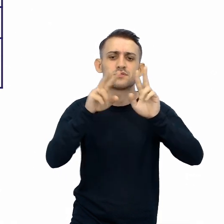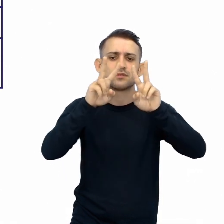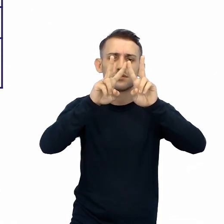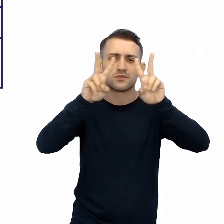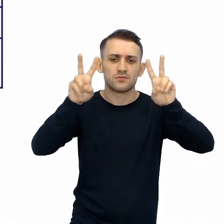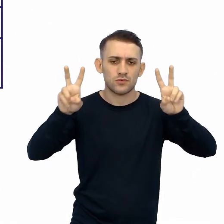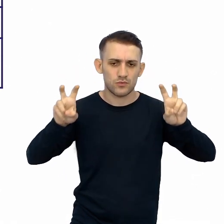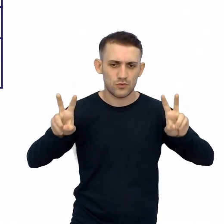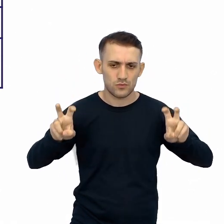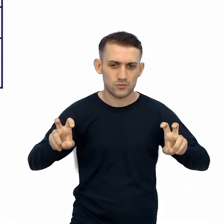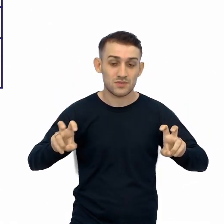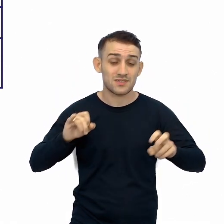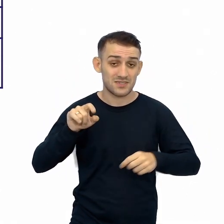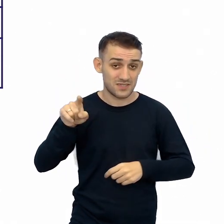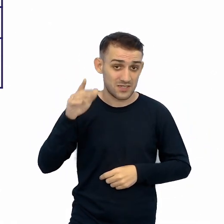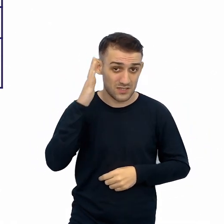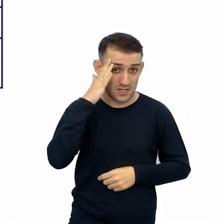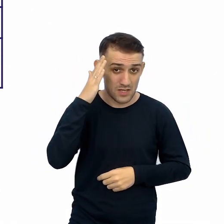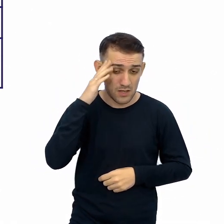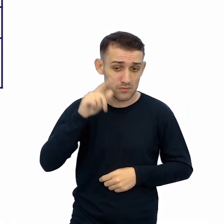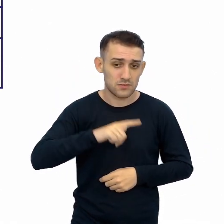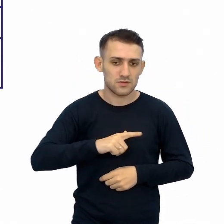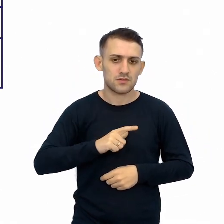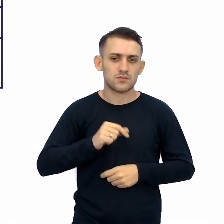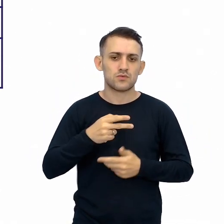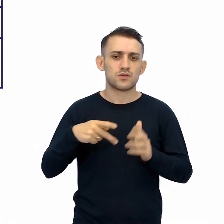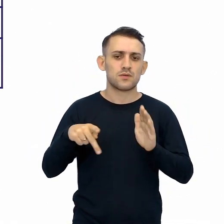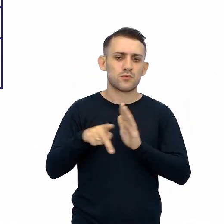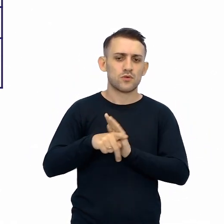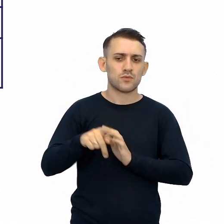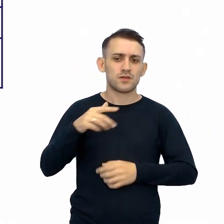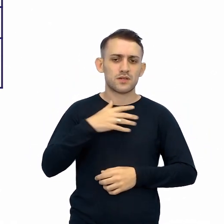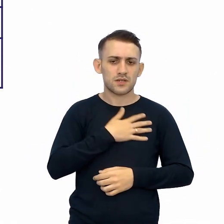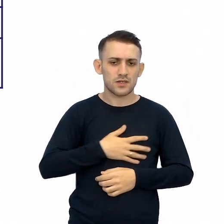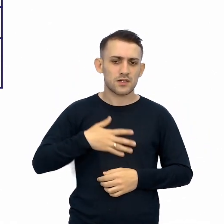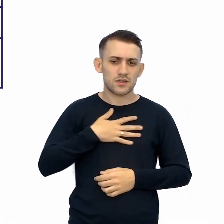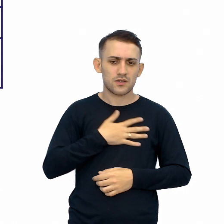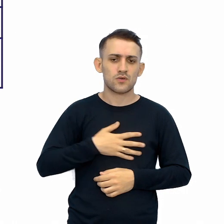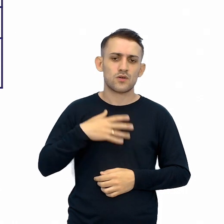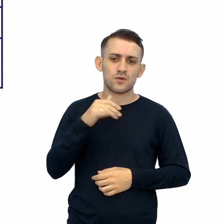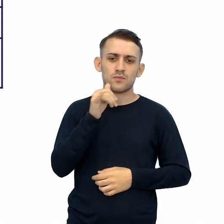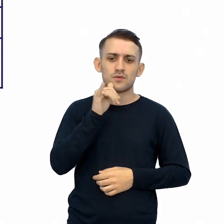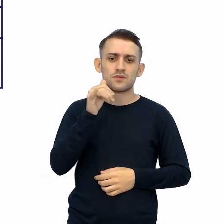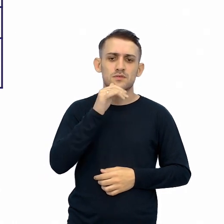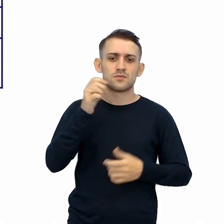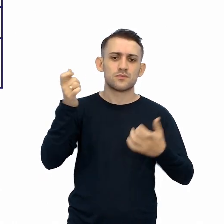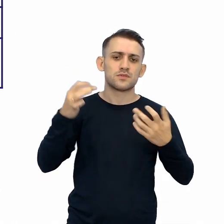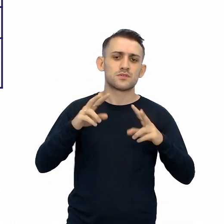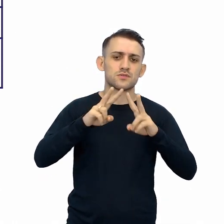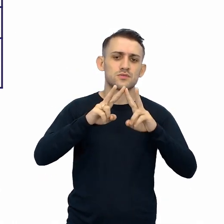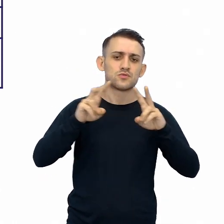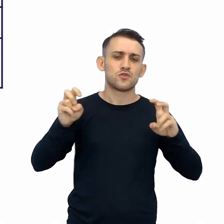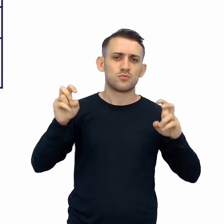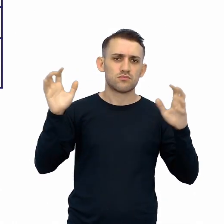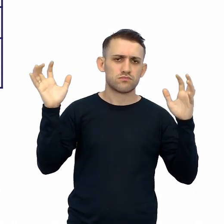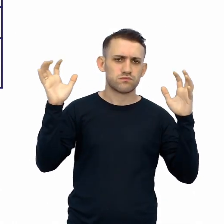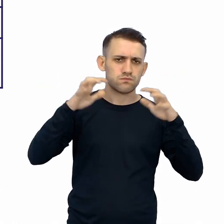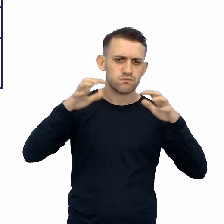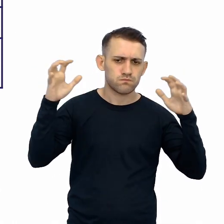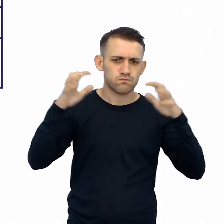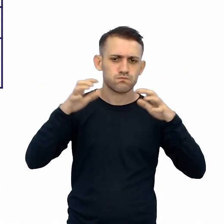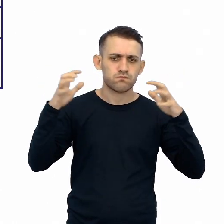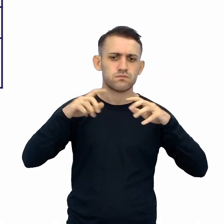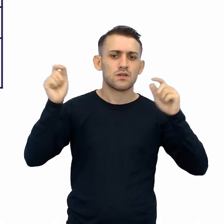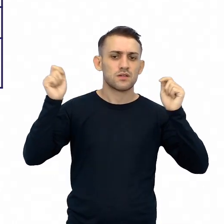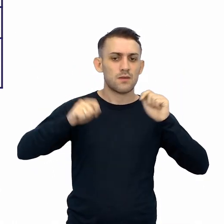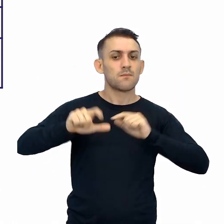temáticas, né? Então, se eles sabem que tem uma parte da turma que gosta muito de conto de assombração, ele pode escolher